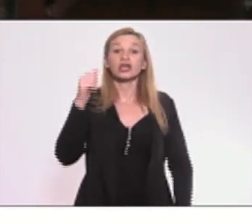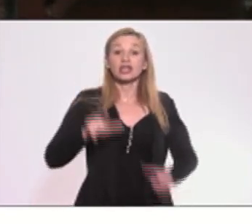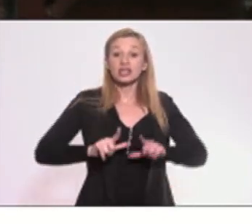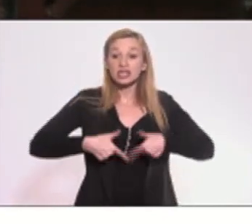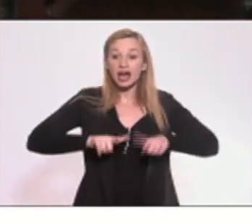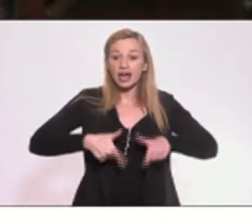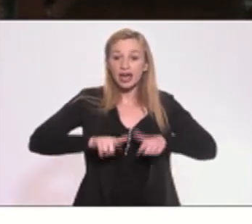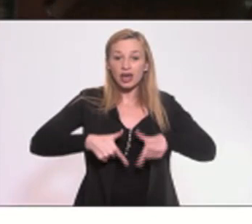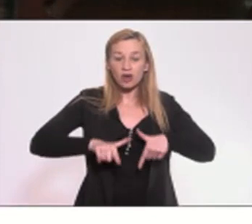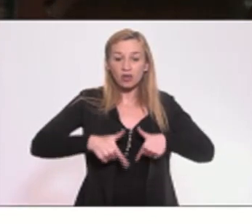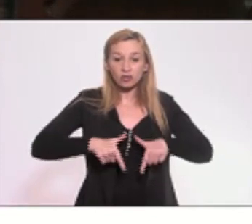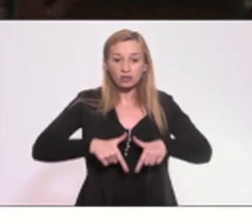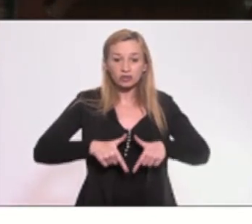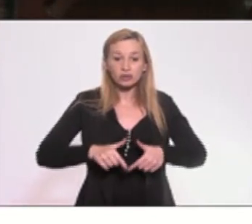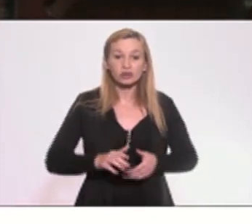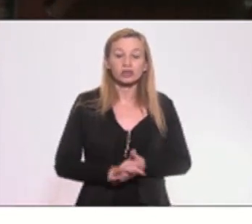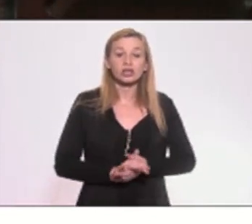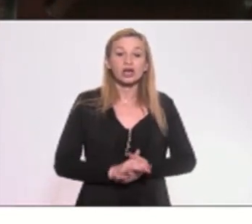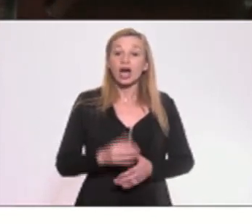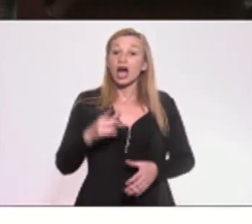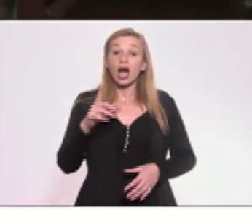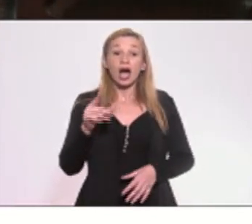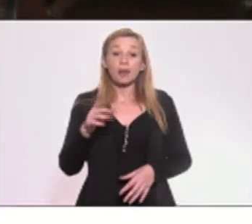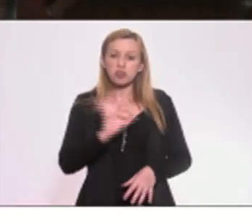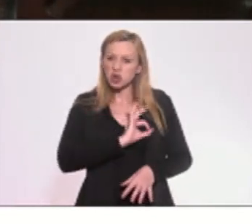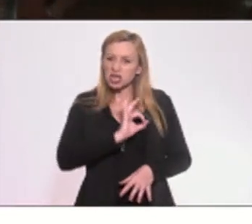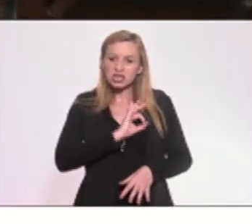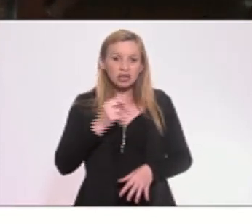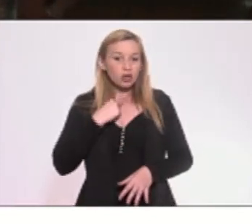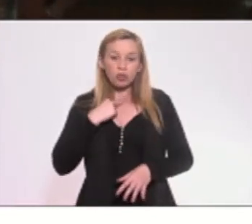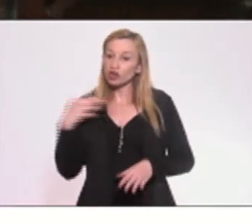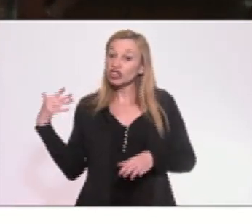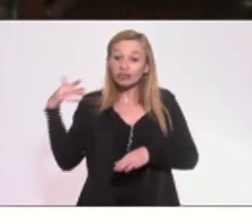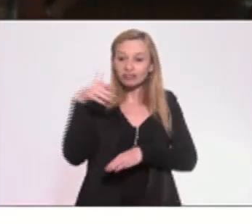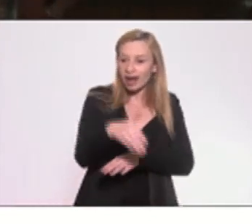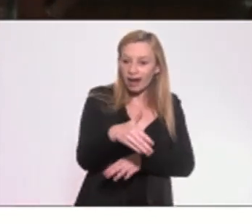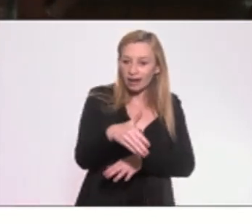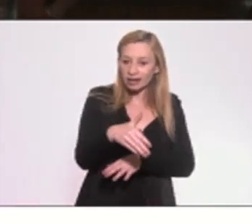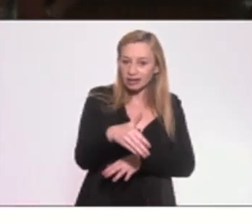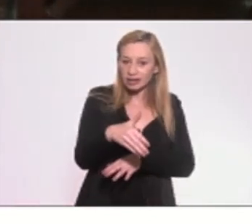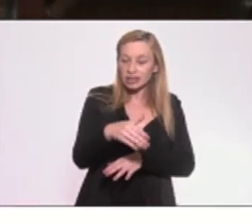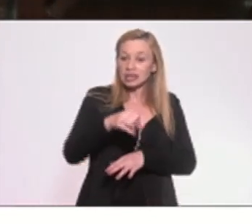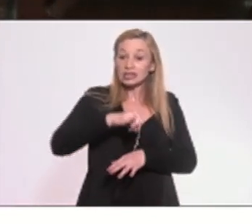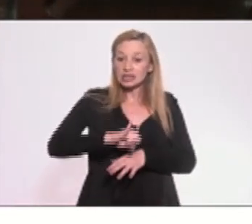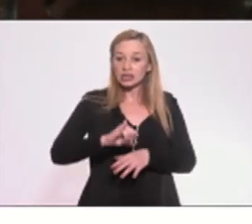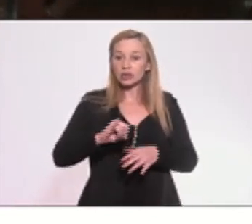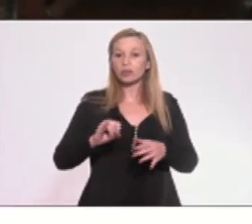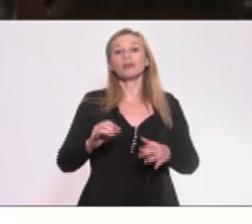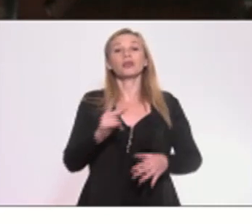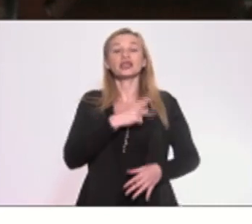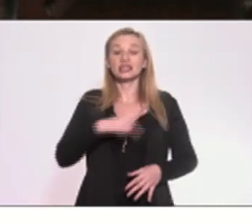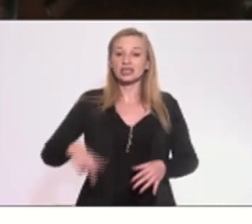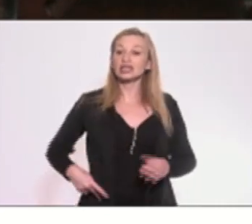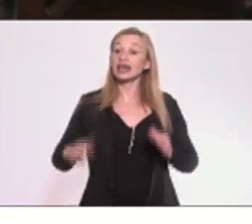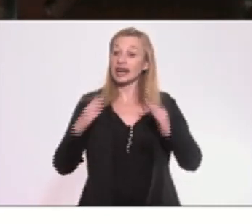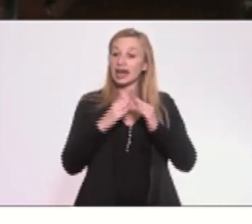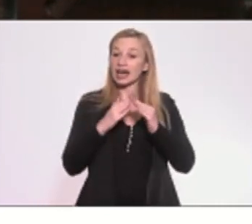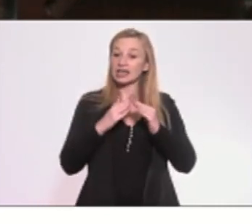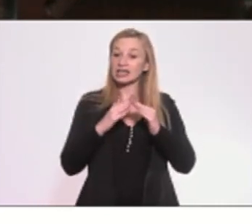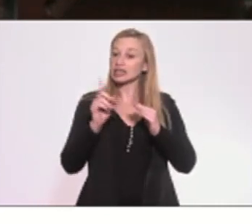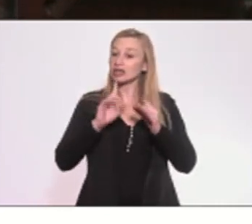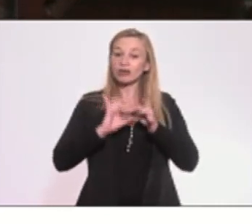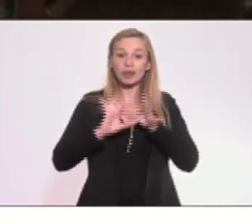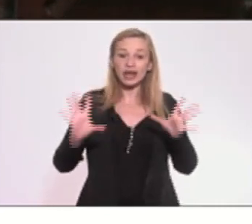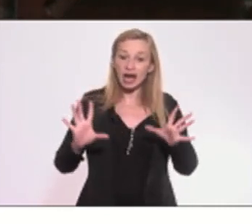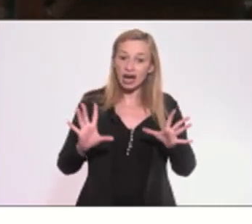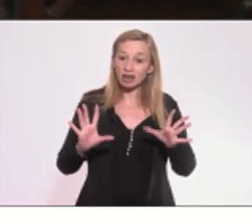Em Israel, a polícia não pode entrar no parlamento senão com autorização do presidente da casa. Então, que fique claro,